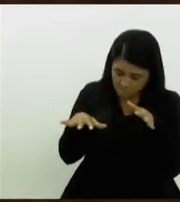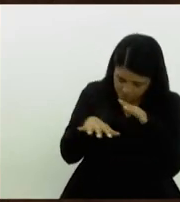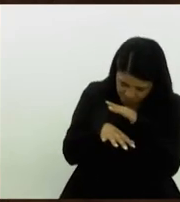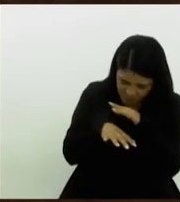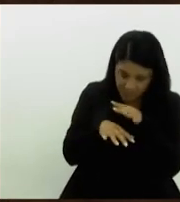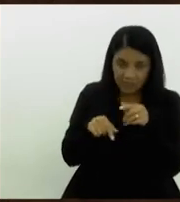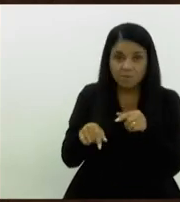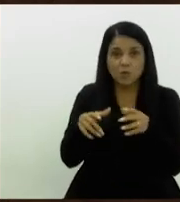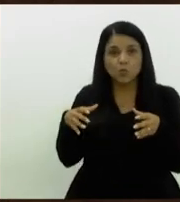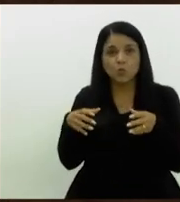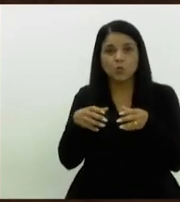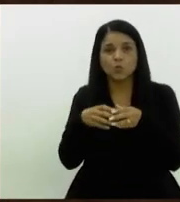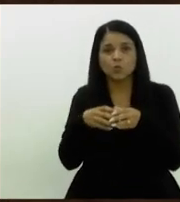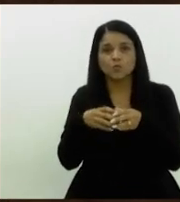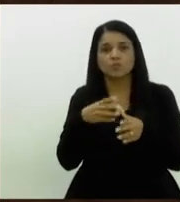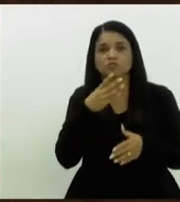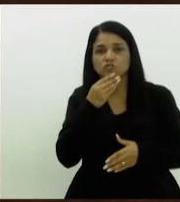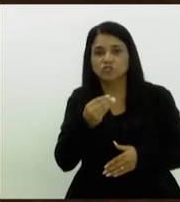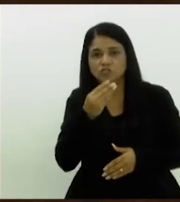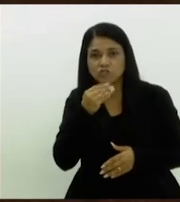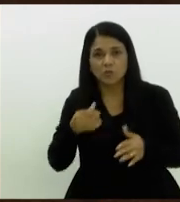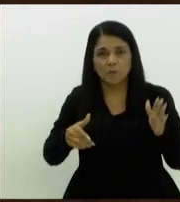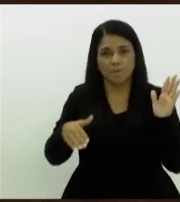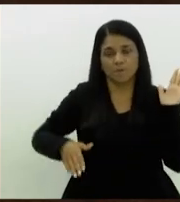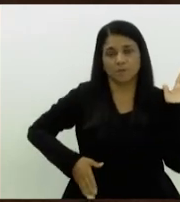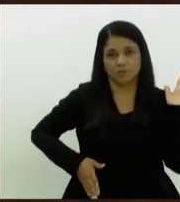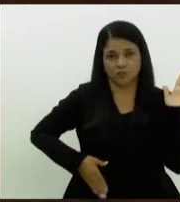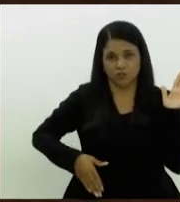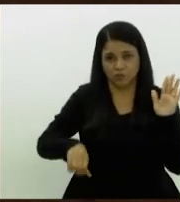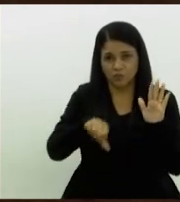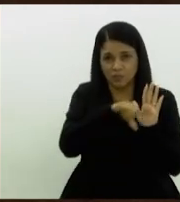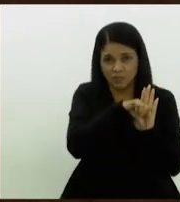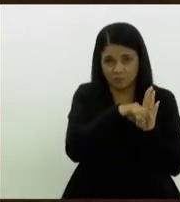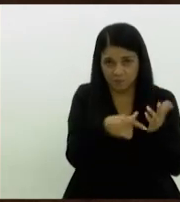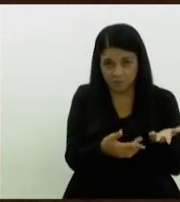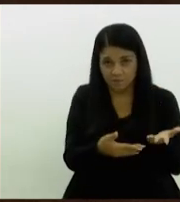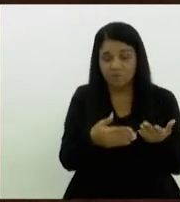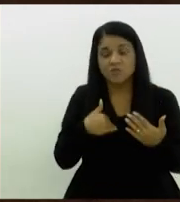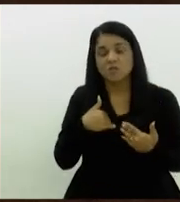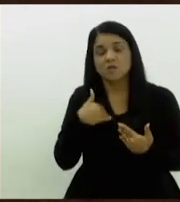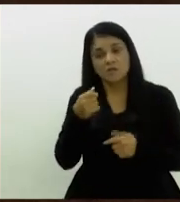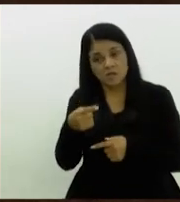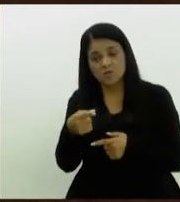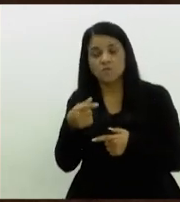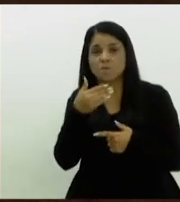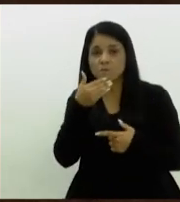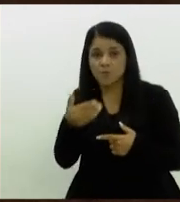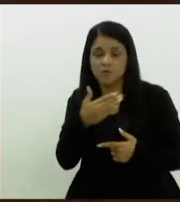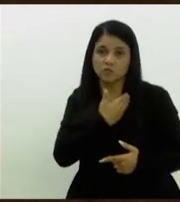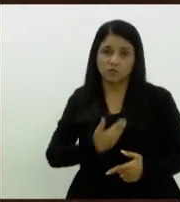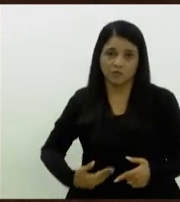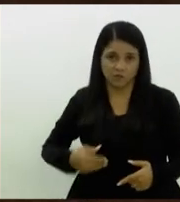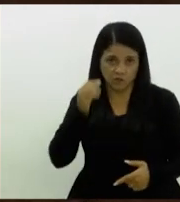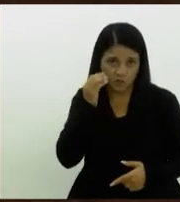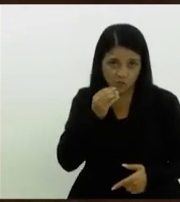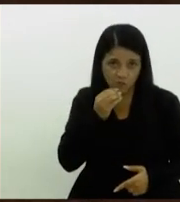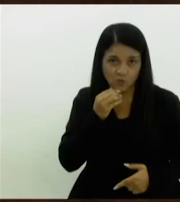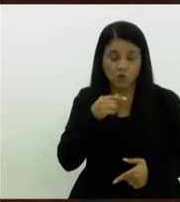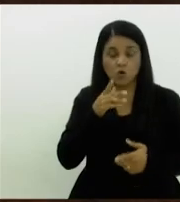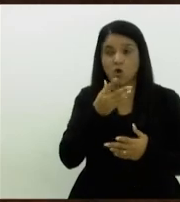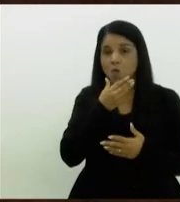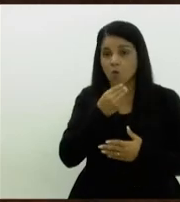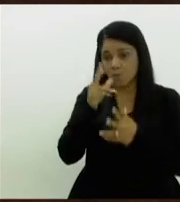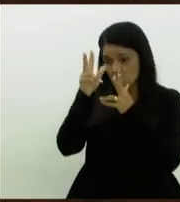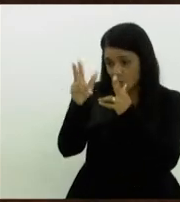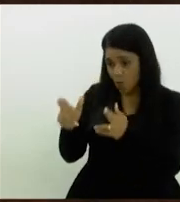pelo complexo de Israel. Então, eu espero verdadeiramente, governador, que o senhor, como um homem de fé como eu,